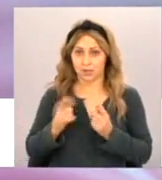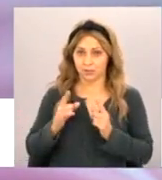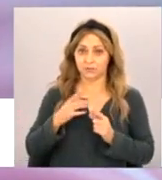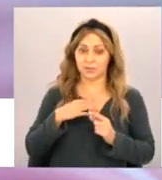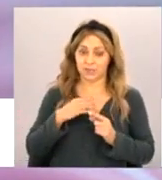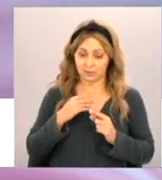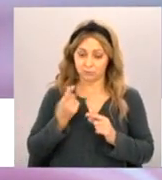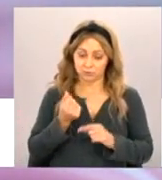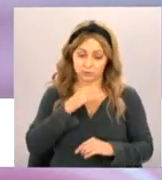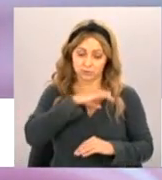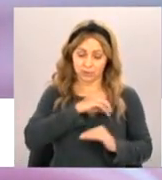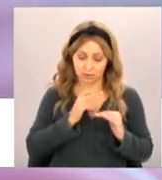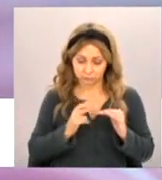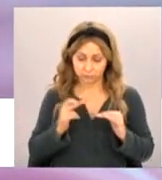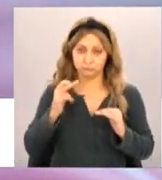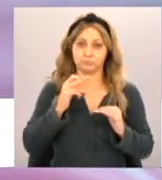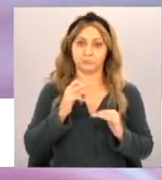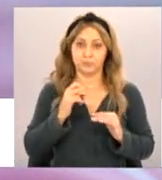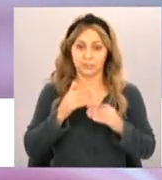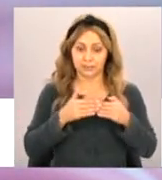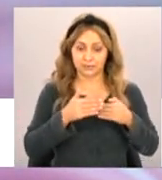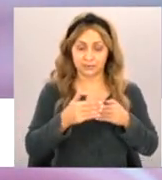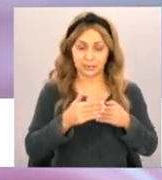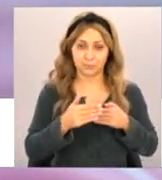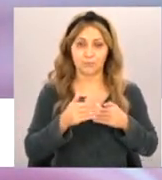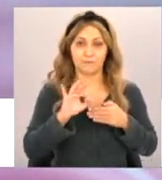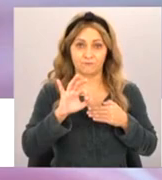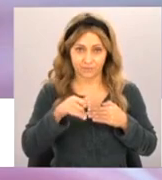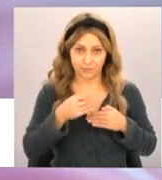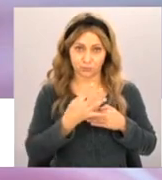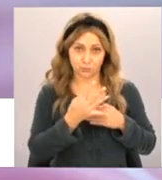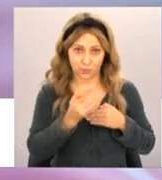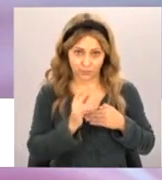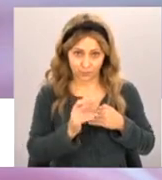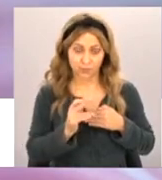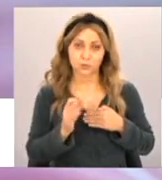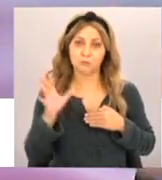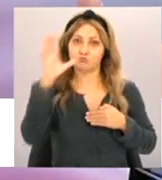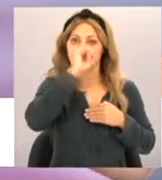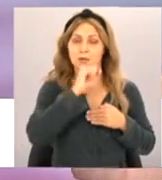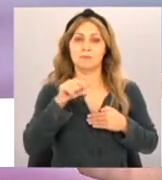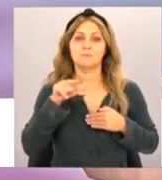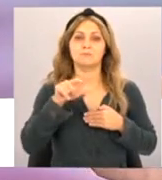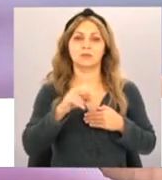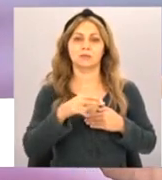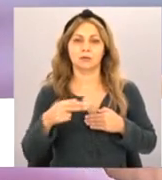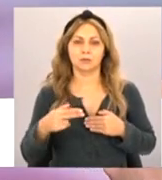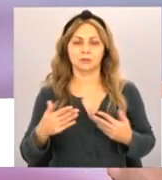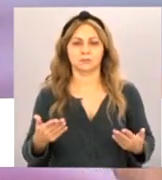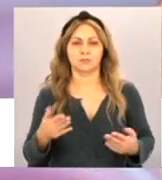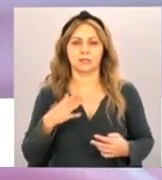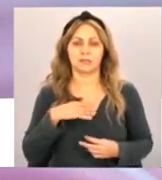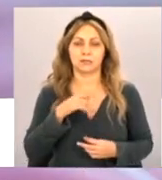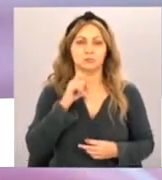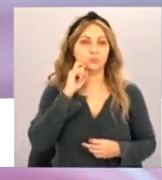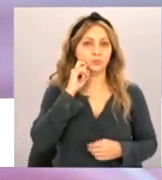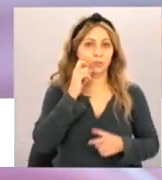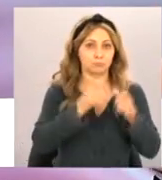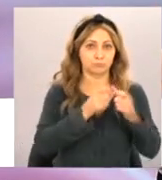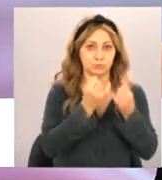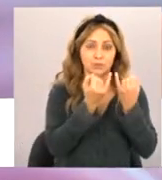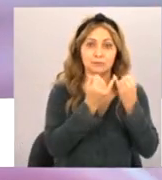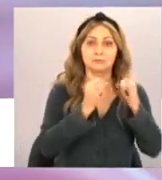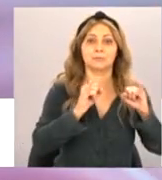a parte desse caminho que possa os carros me leva no fim da legislatura um livro propõe o rendimento horário mínimo garantido para proteger os trabalhadores independentes e